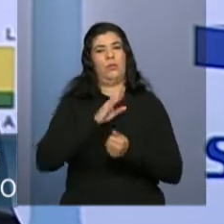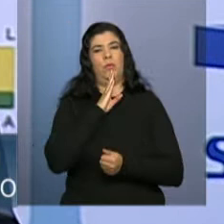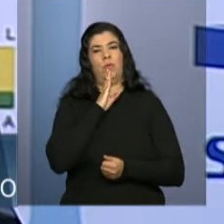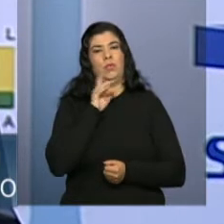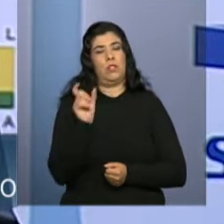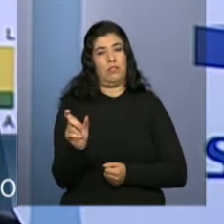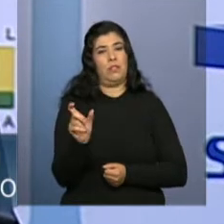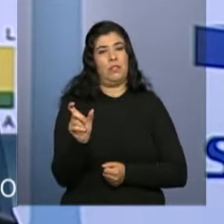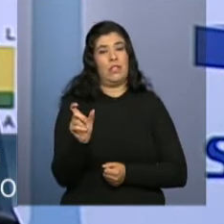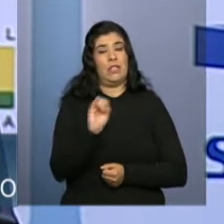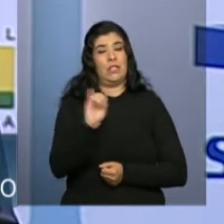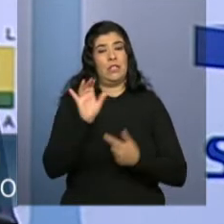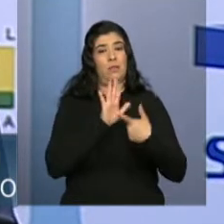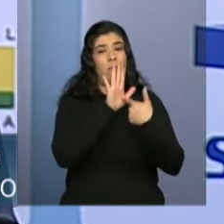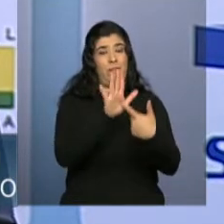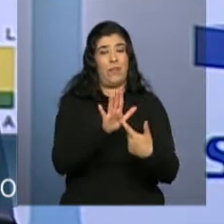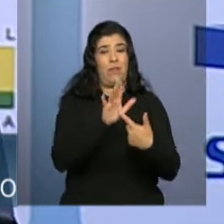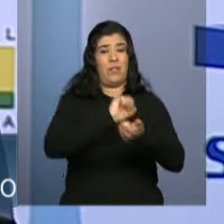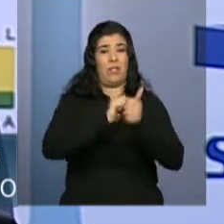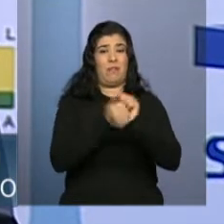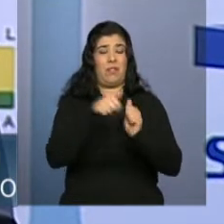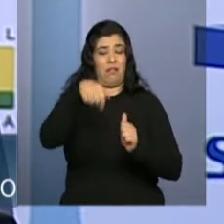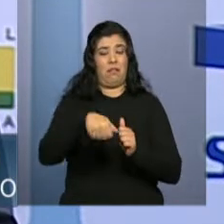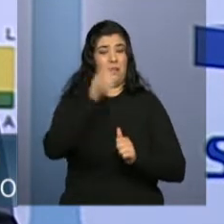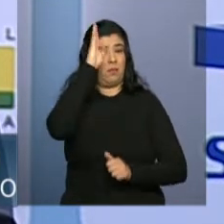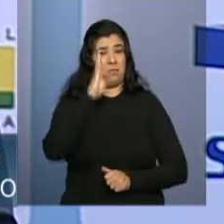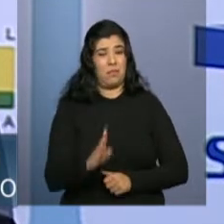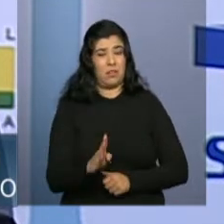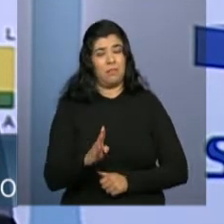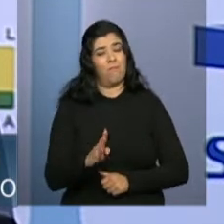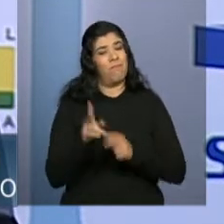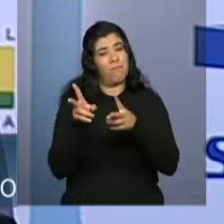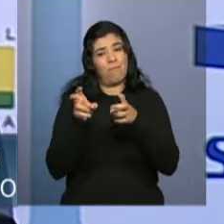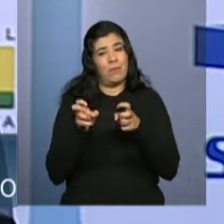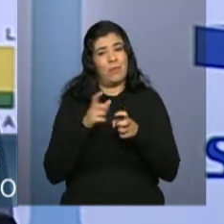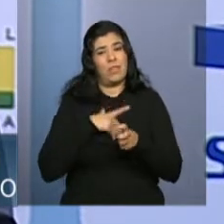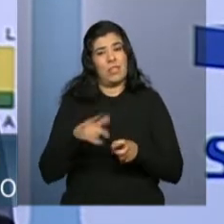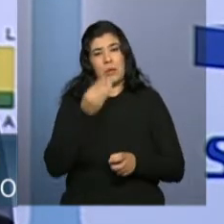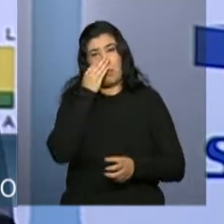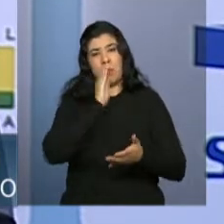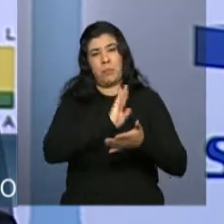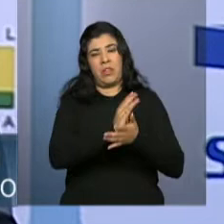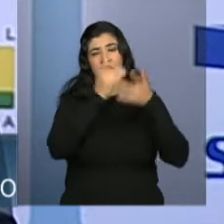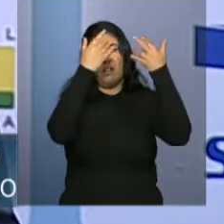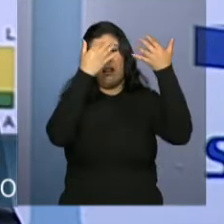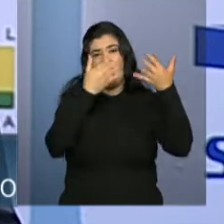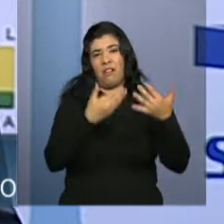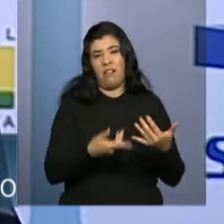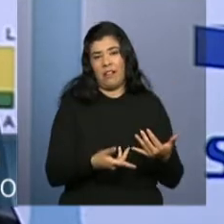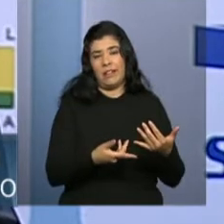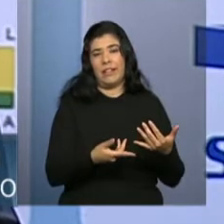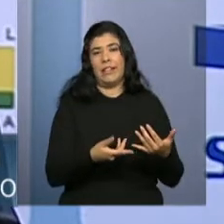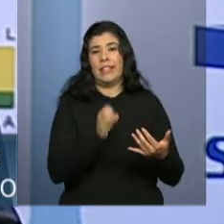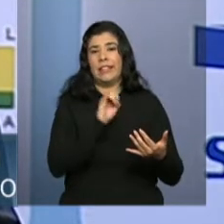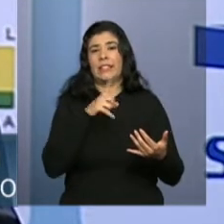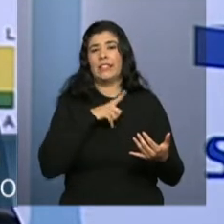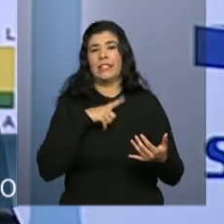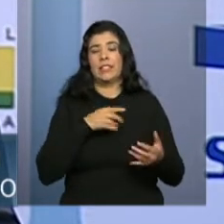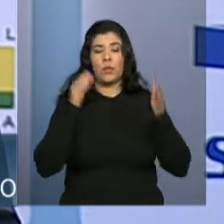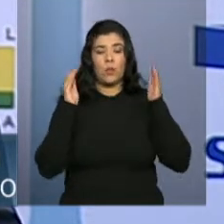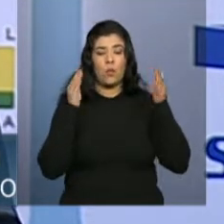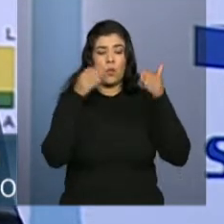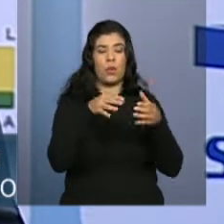que aplicado ao mercado brasileiro nos pareceu que efetivamente discrimina muito melhor onde você tem a